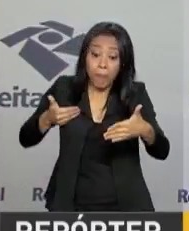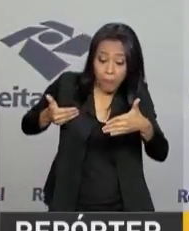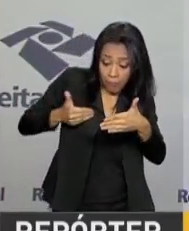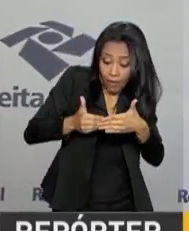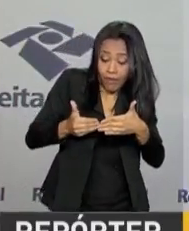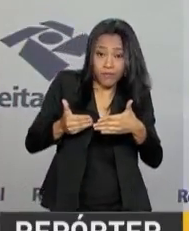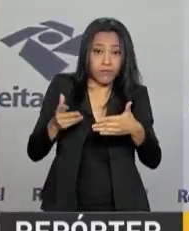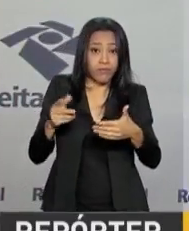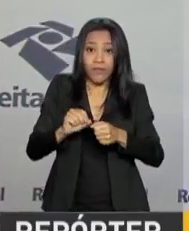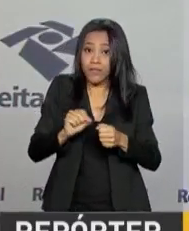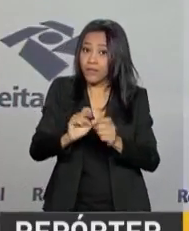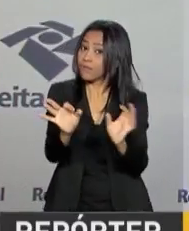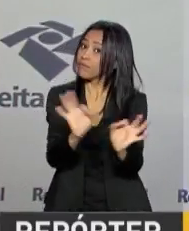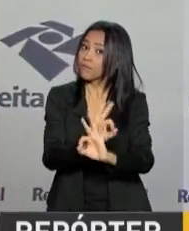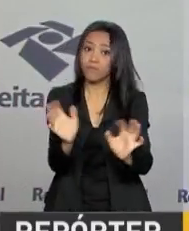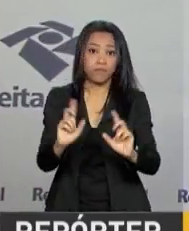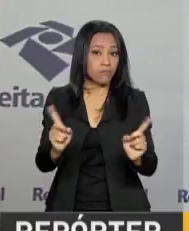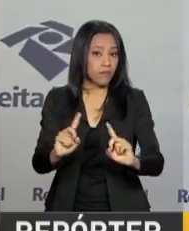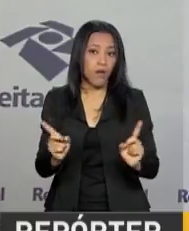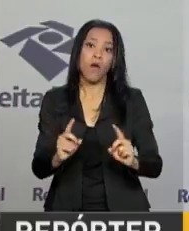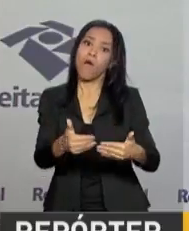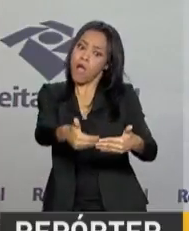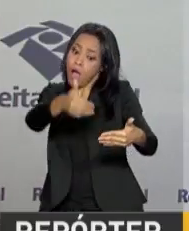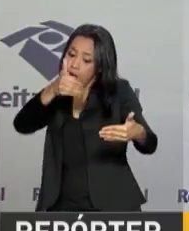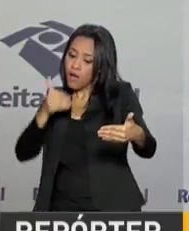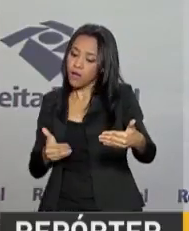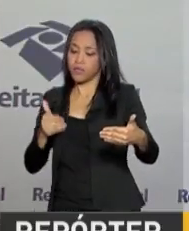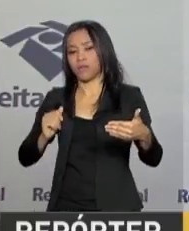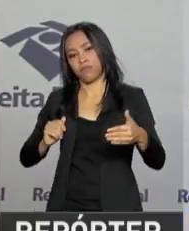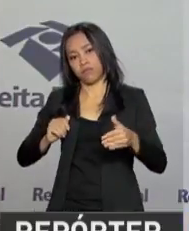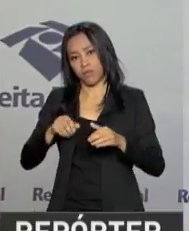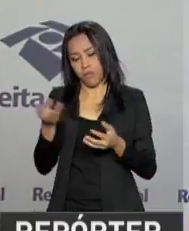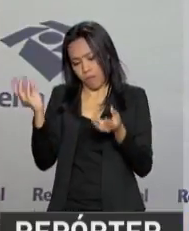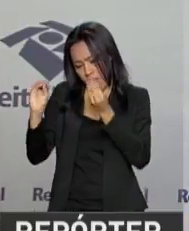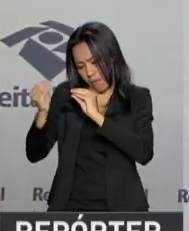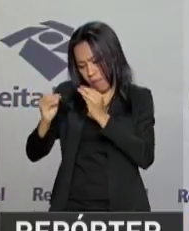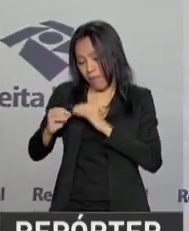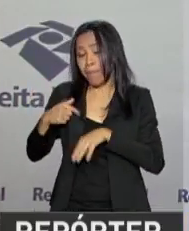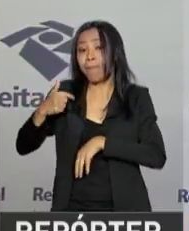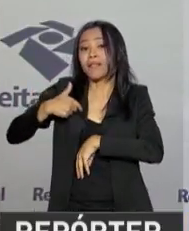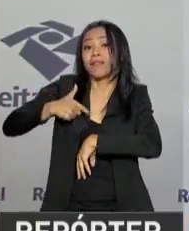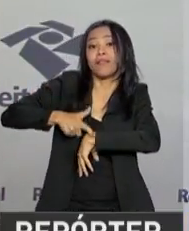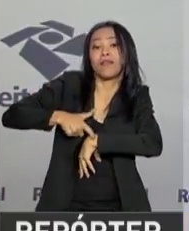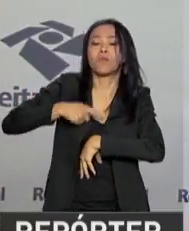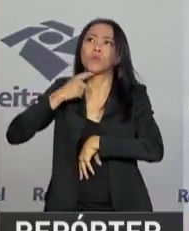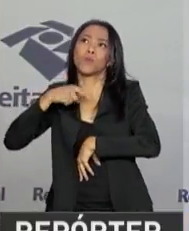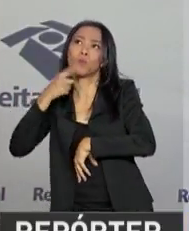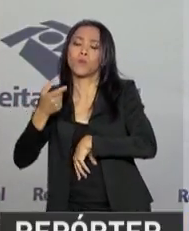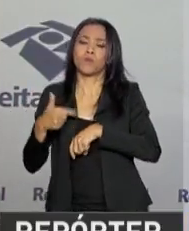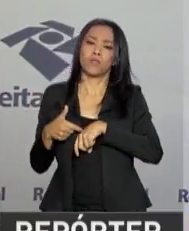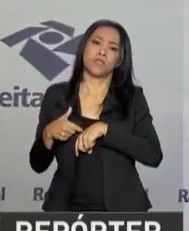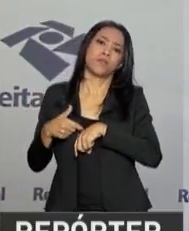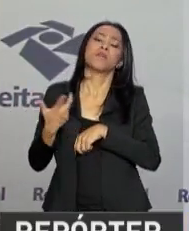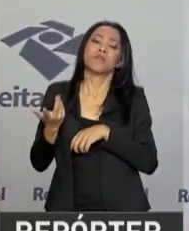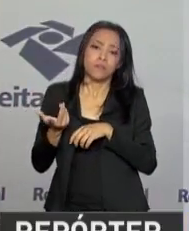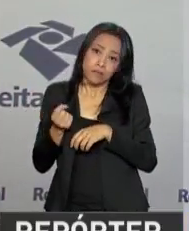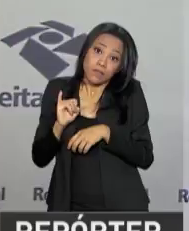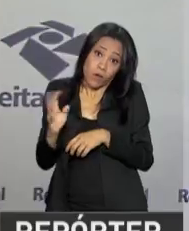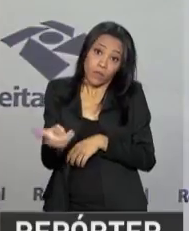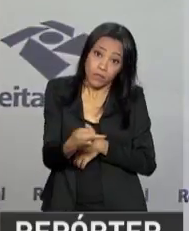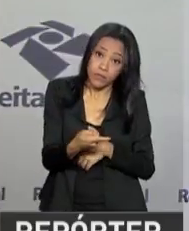última hora procurar fazer a declaração o quanto antes inclusive para ter tempo de esclarecer dúvidas se surgirem